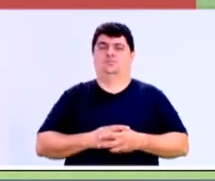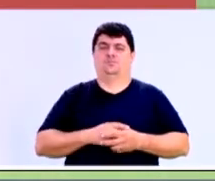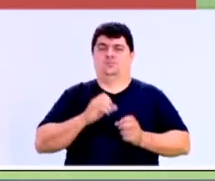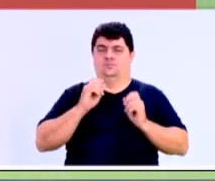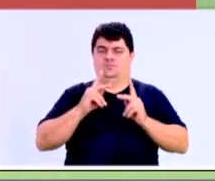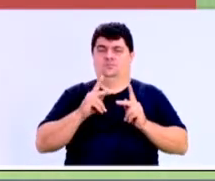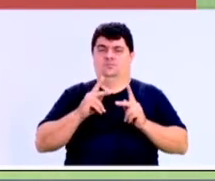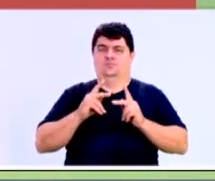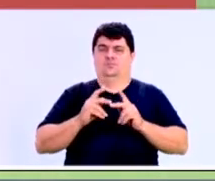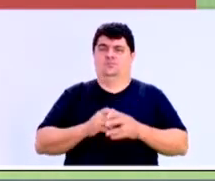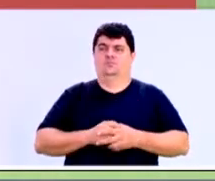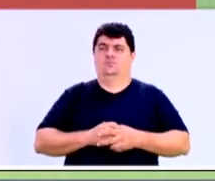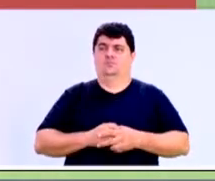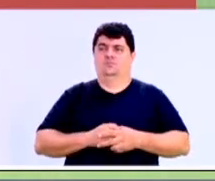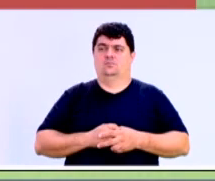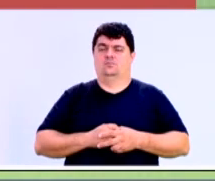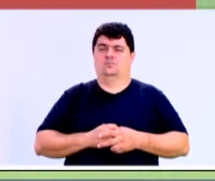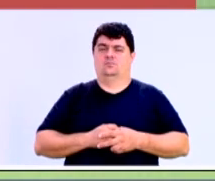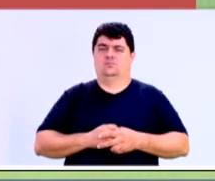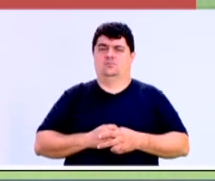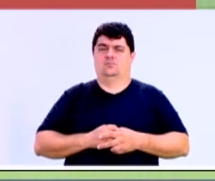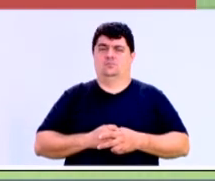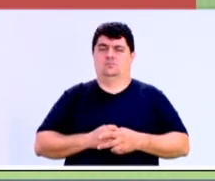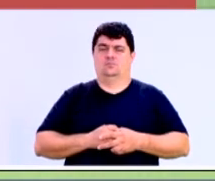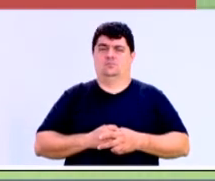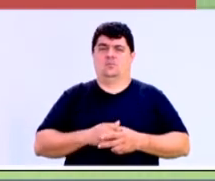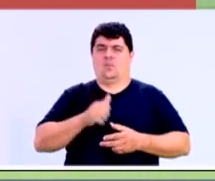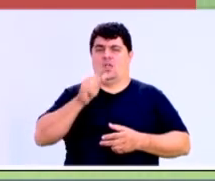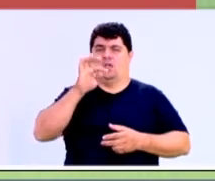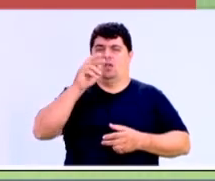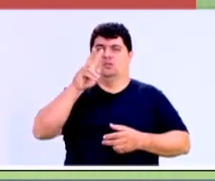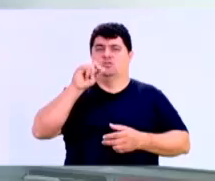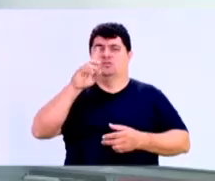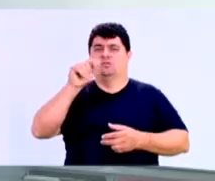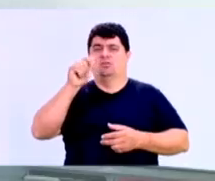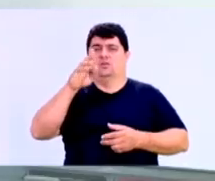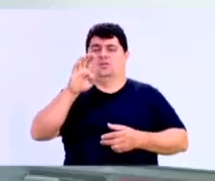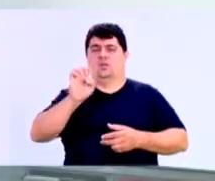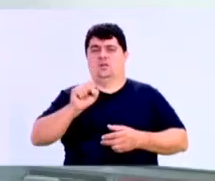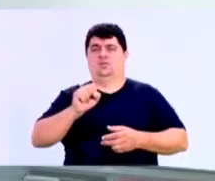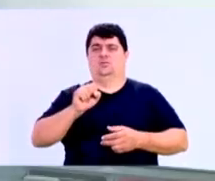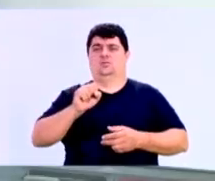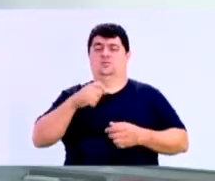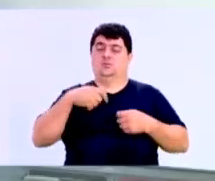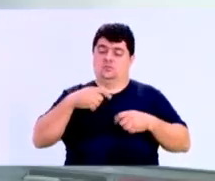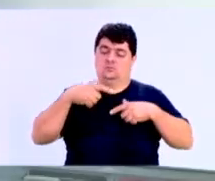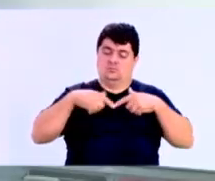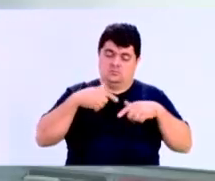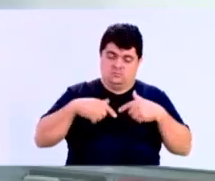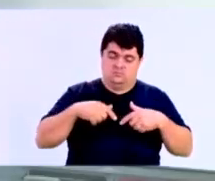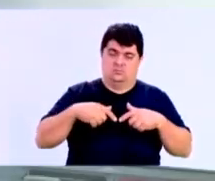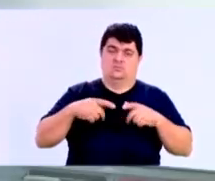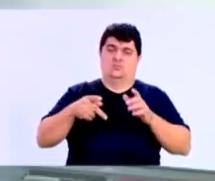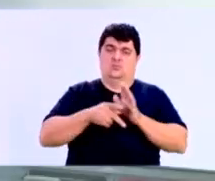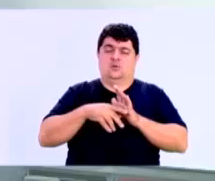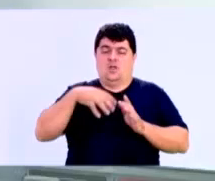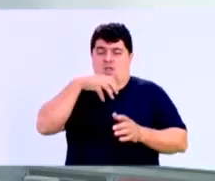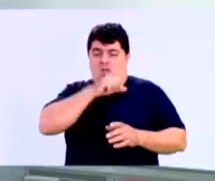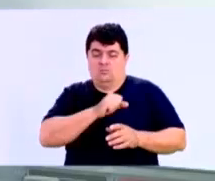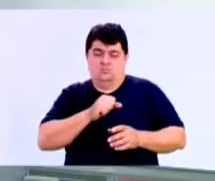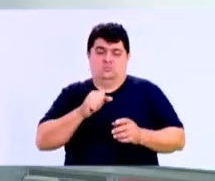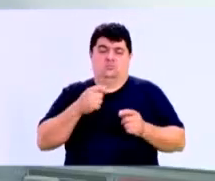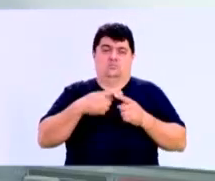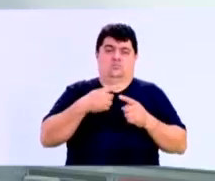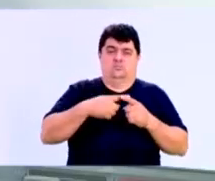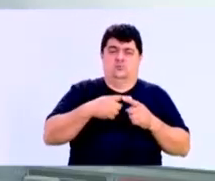Correto? Esses são os índices de atividades. Então, é nisso que a gente tem que trabalhar. Diminuir o máximo possível o ciclo de caixa para eu